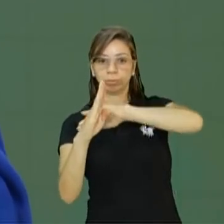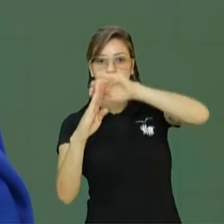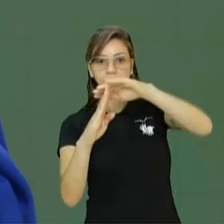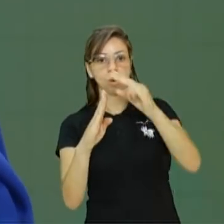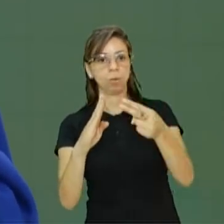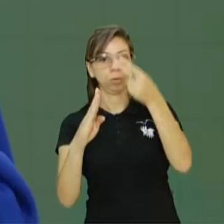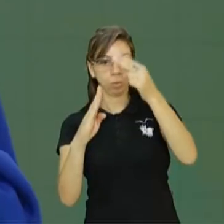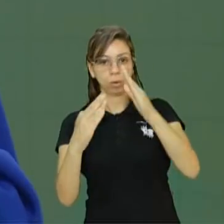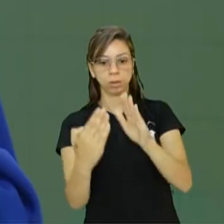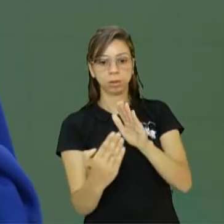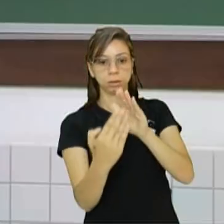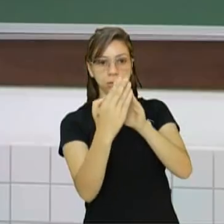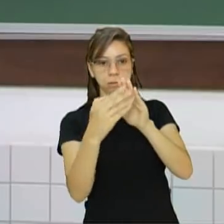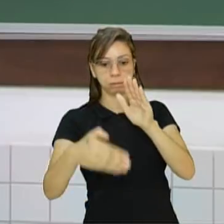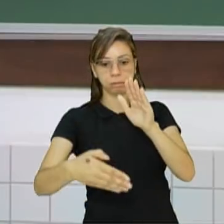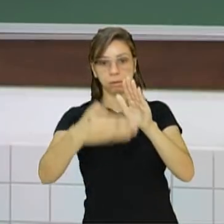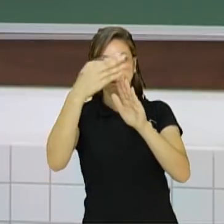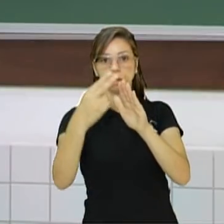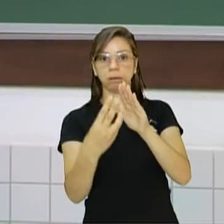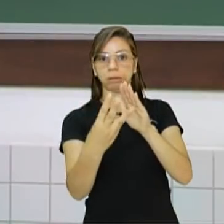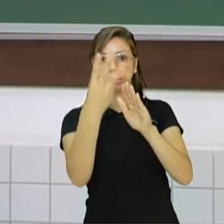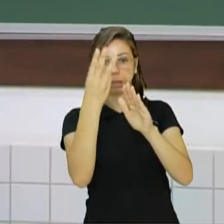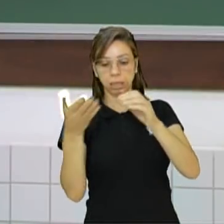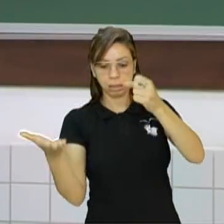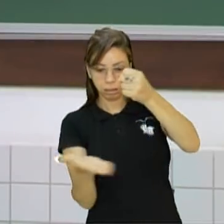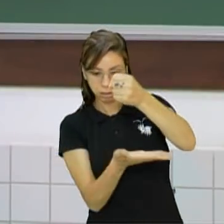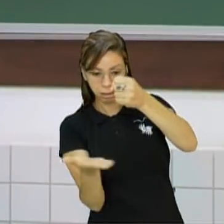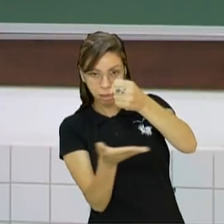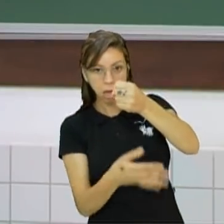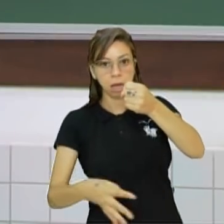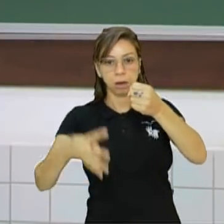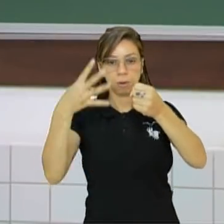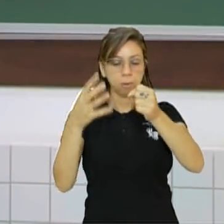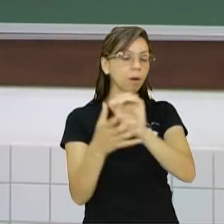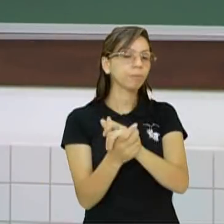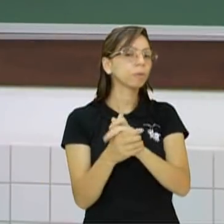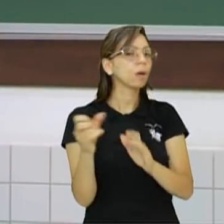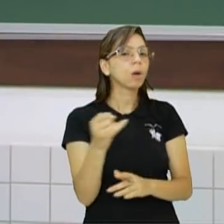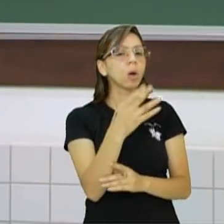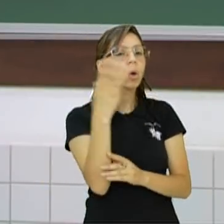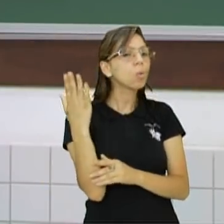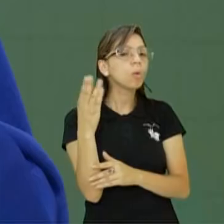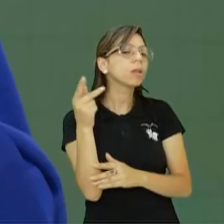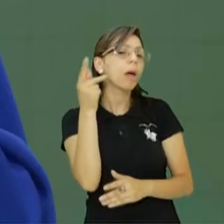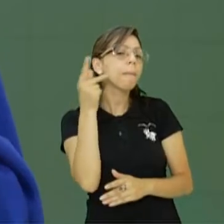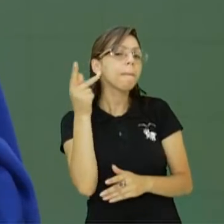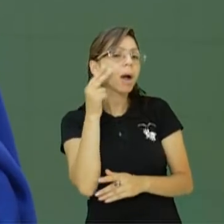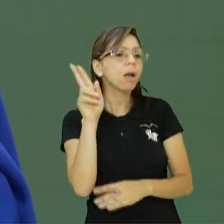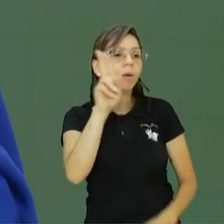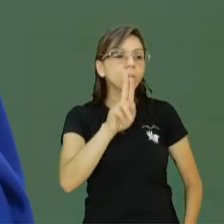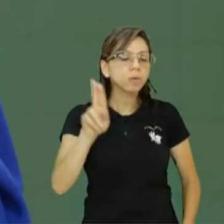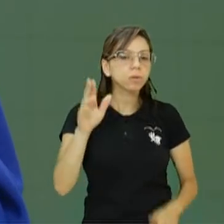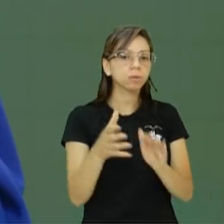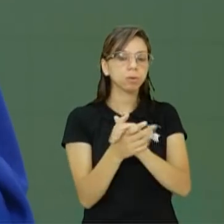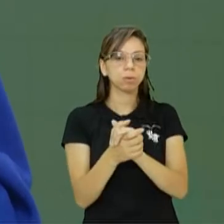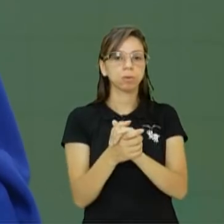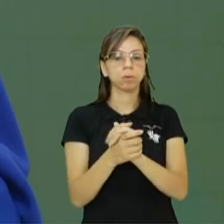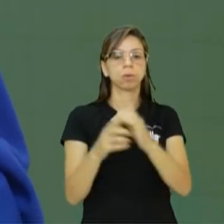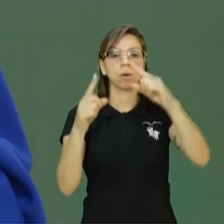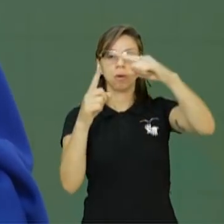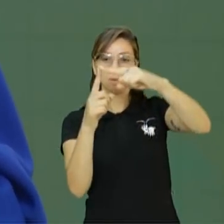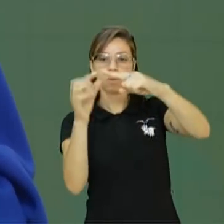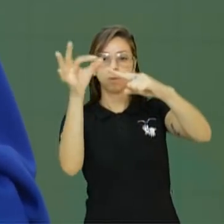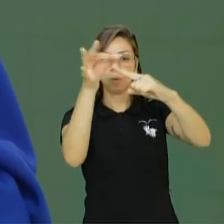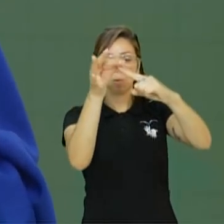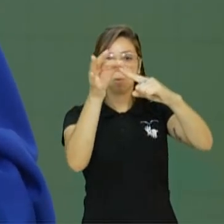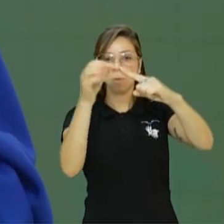certo? 4 faces. Quantos vértices, quantas jujubas a gente usou? 1, 2, 3,